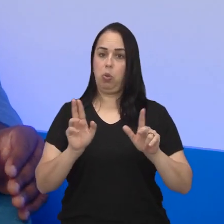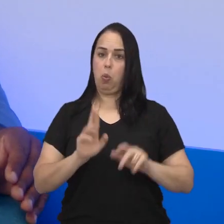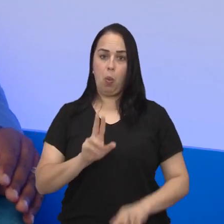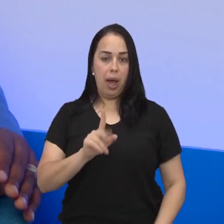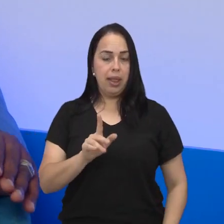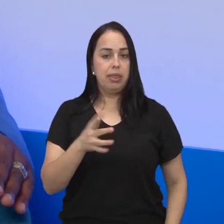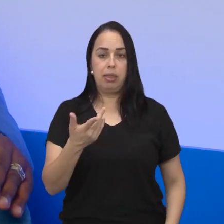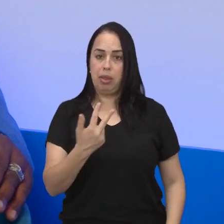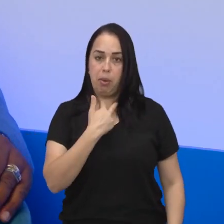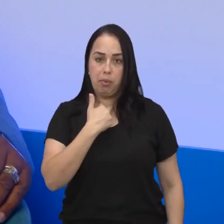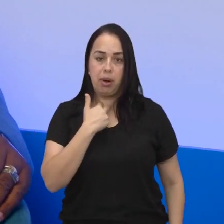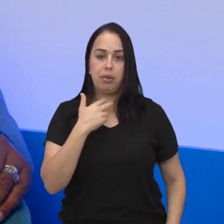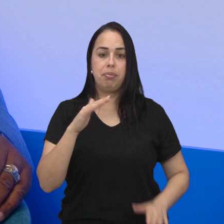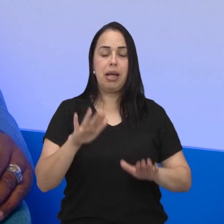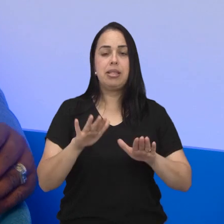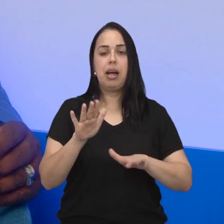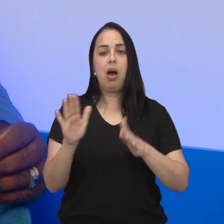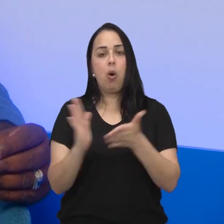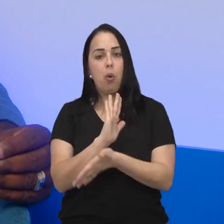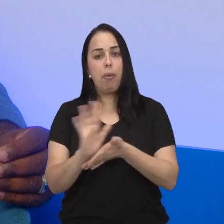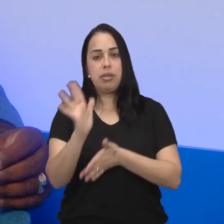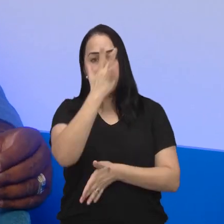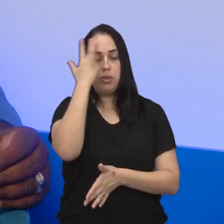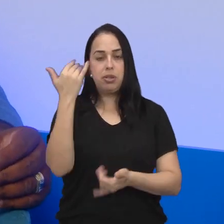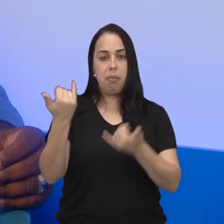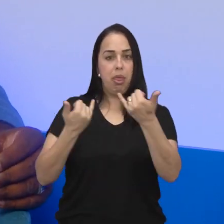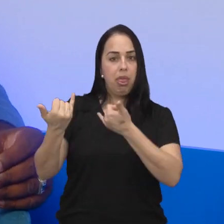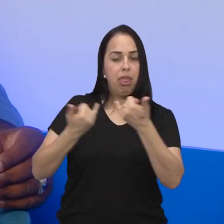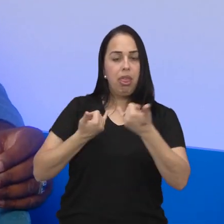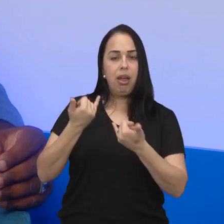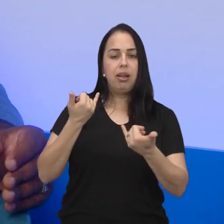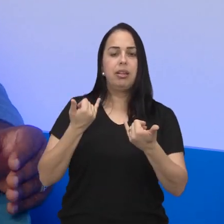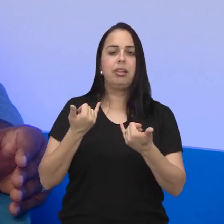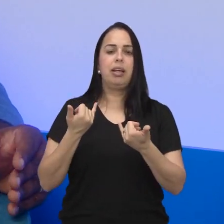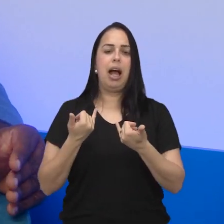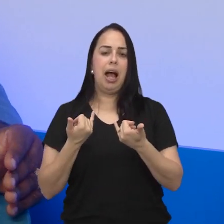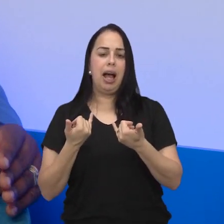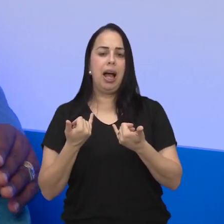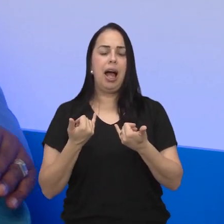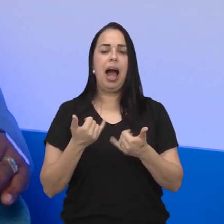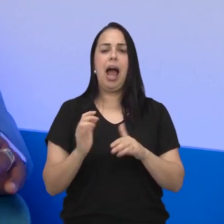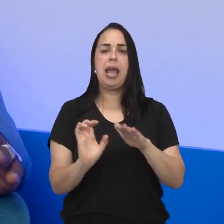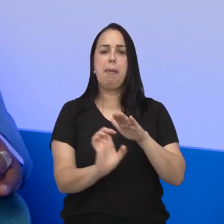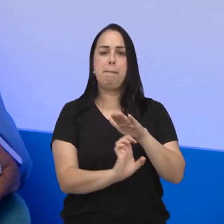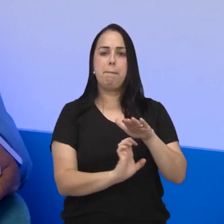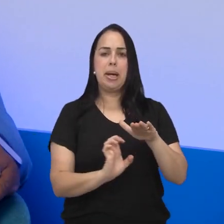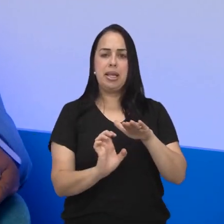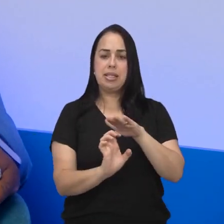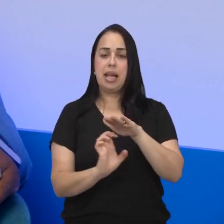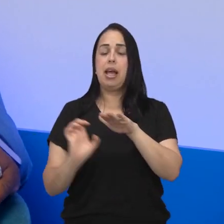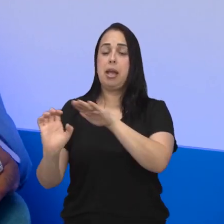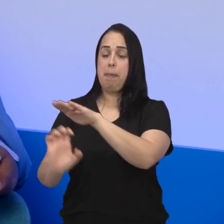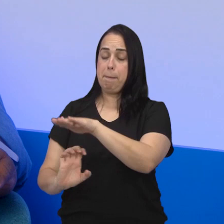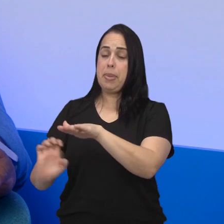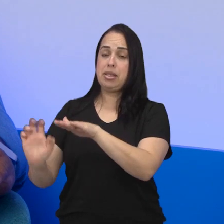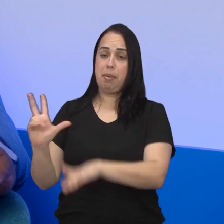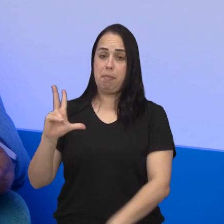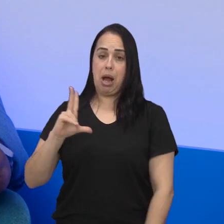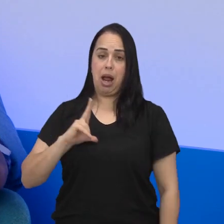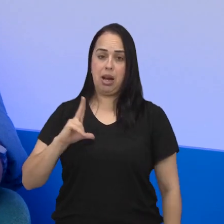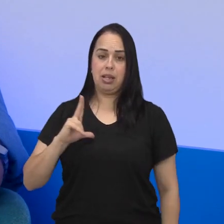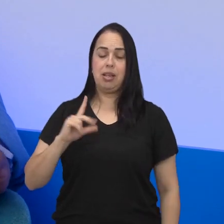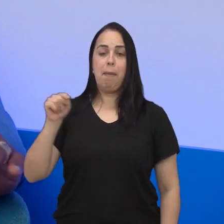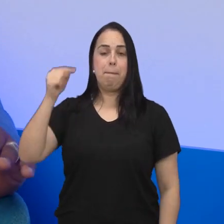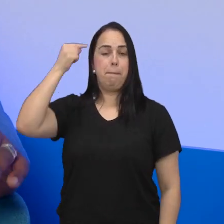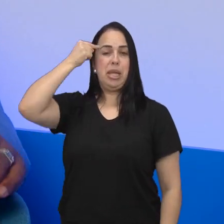né? A gente ouve muitas pessoas dizerem que a empresa privada, o